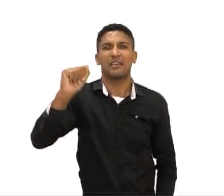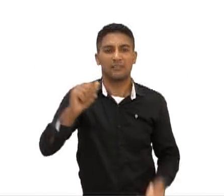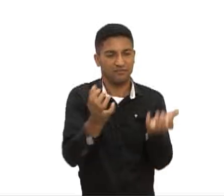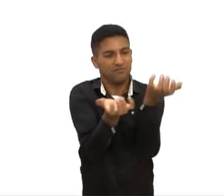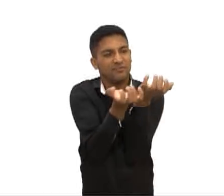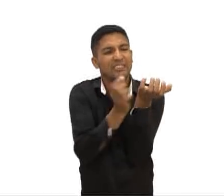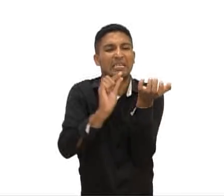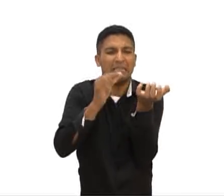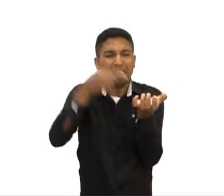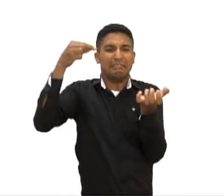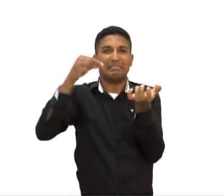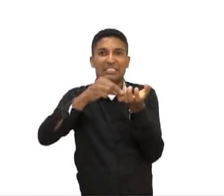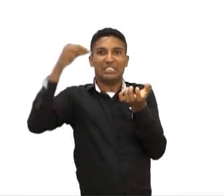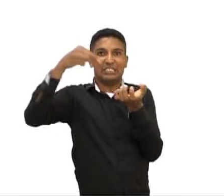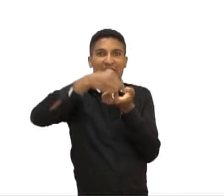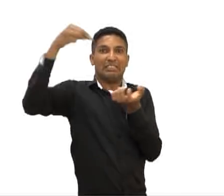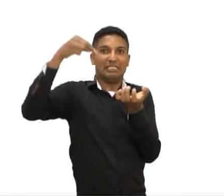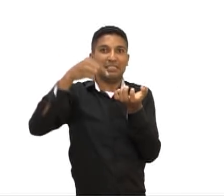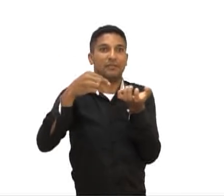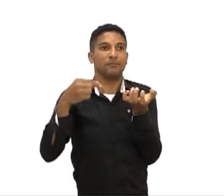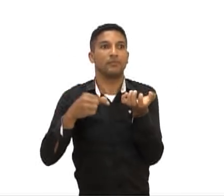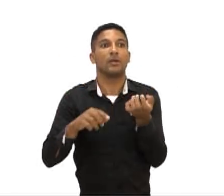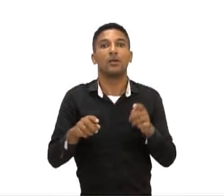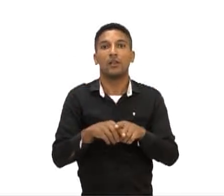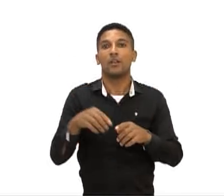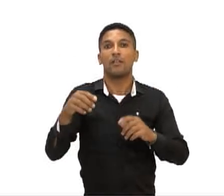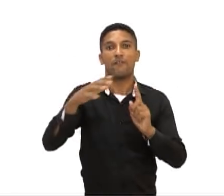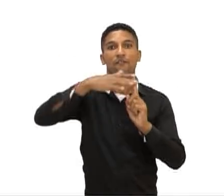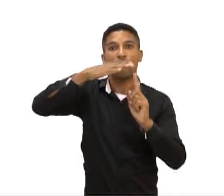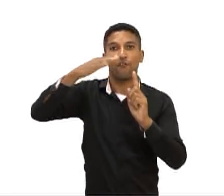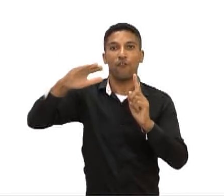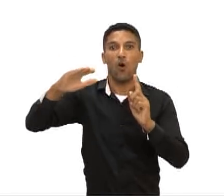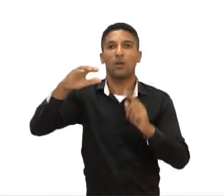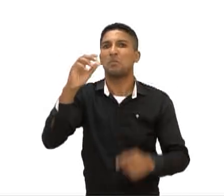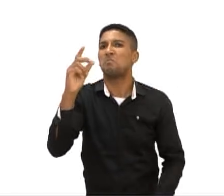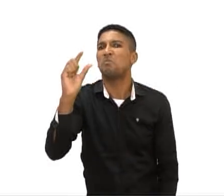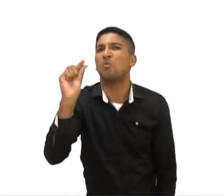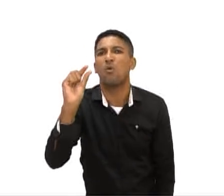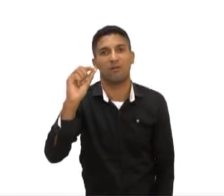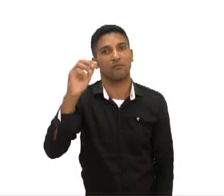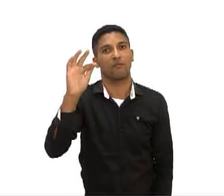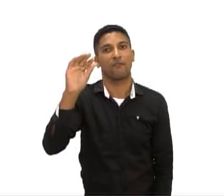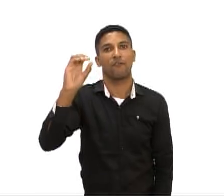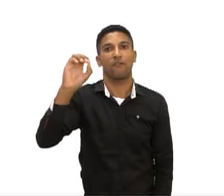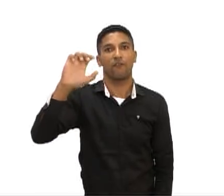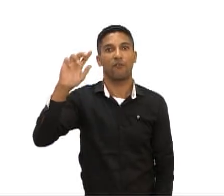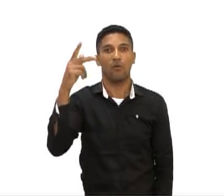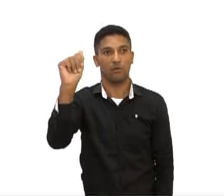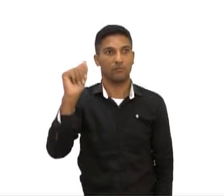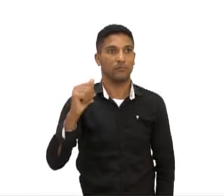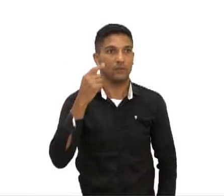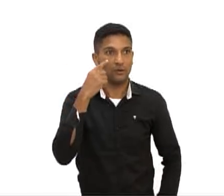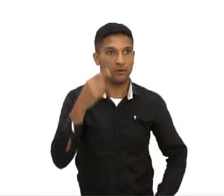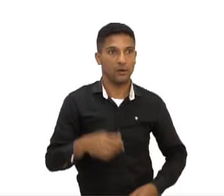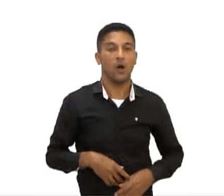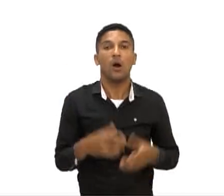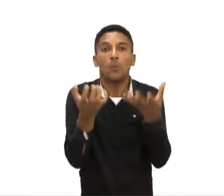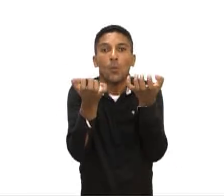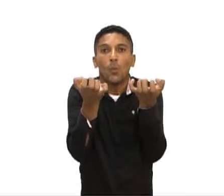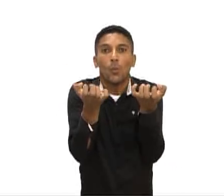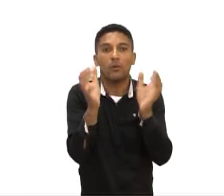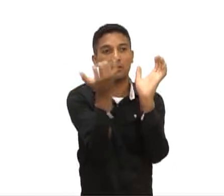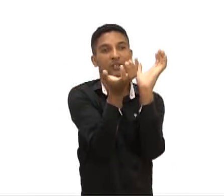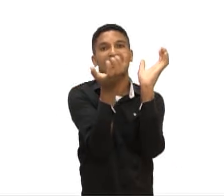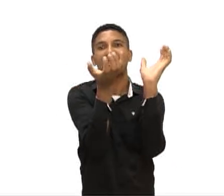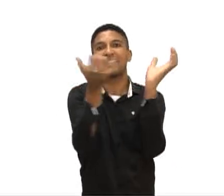e pouquíssimas folhas. A vegetação é formada por plantas adaptadas a esse clima seco e que